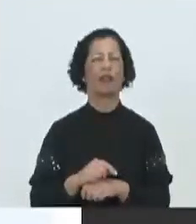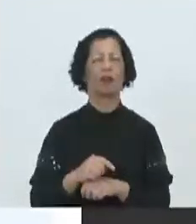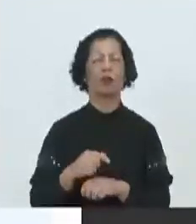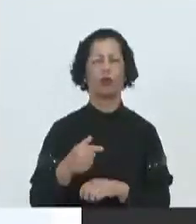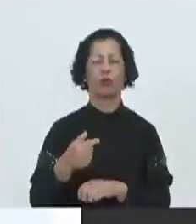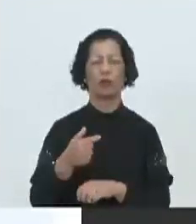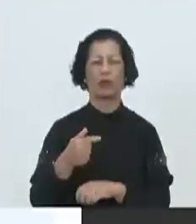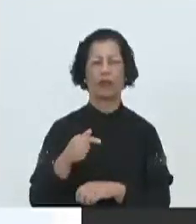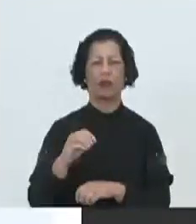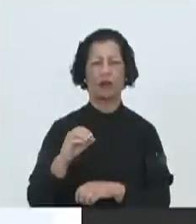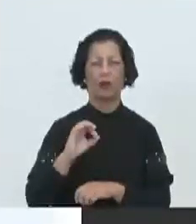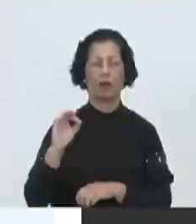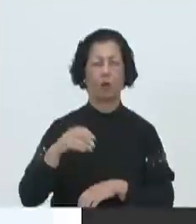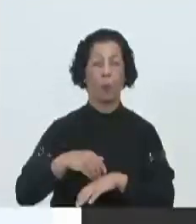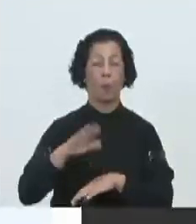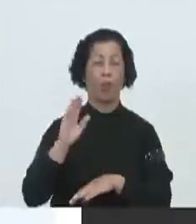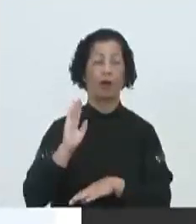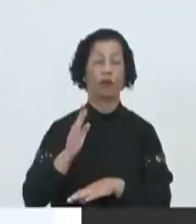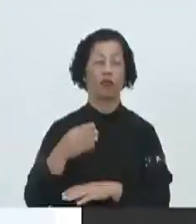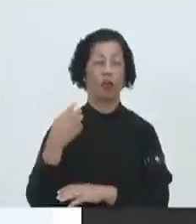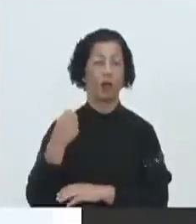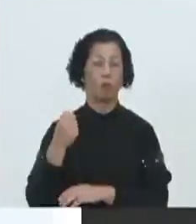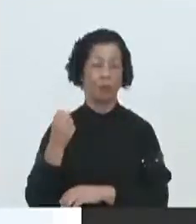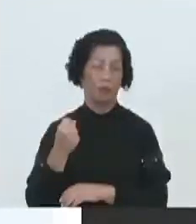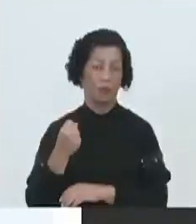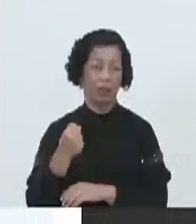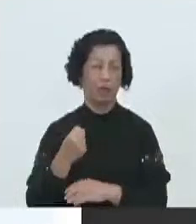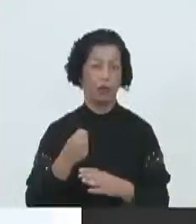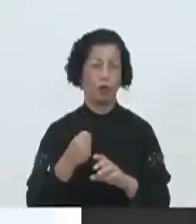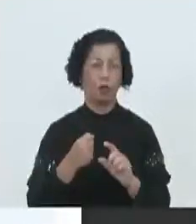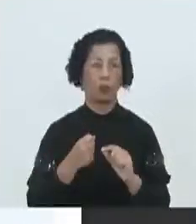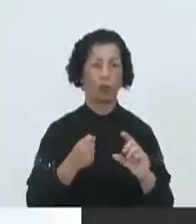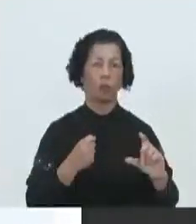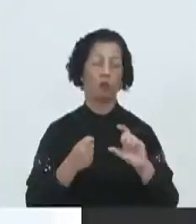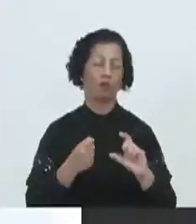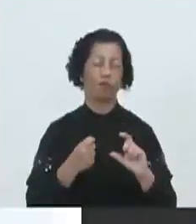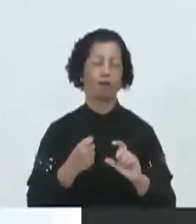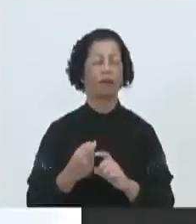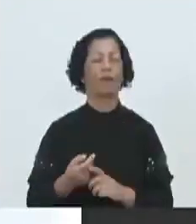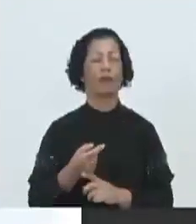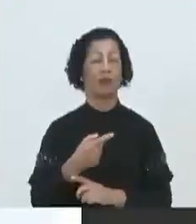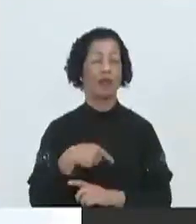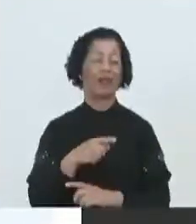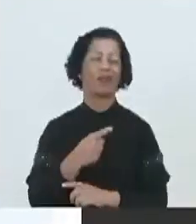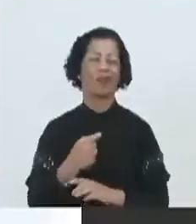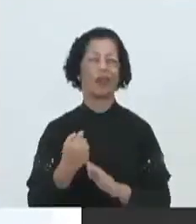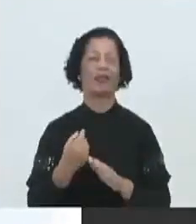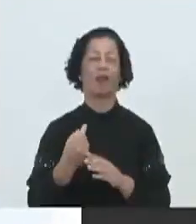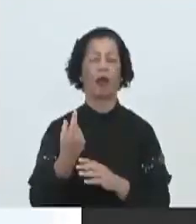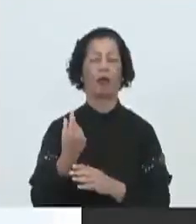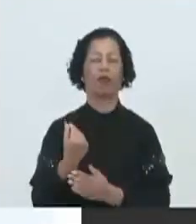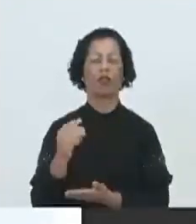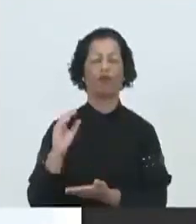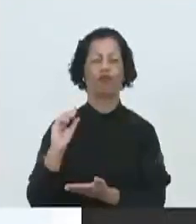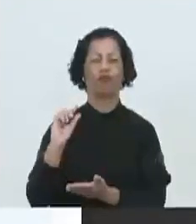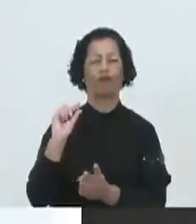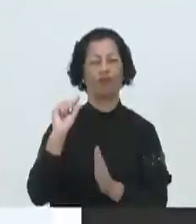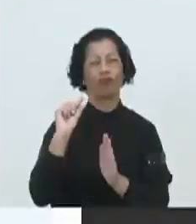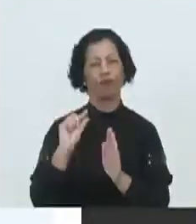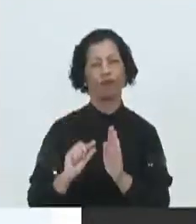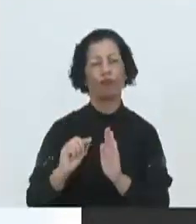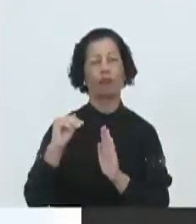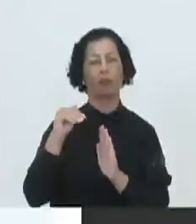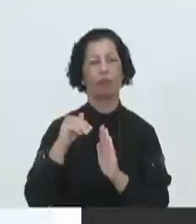já é aposentado ou pensionista ou seja isso dá um caráter deficitário pro fundo e é o que a gente vai ver